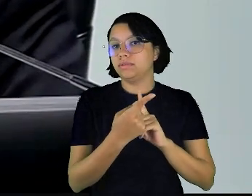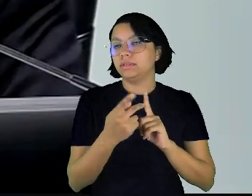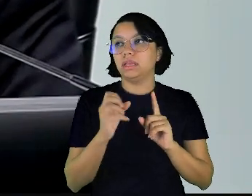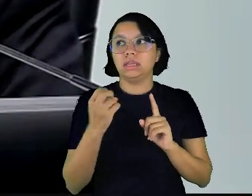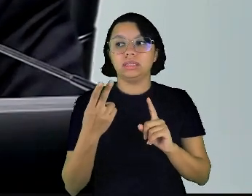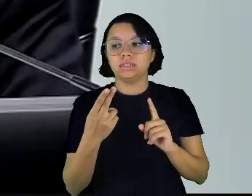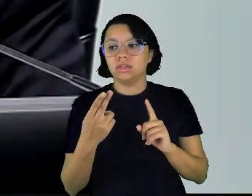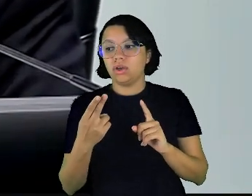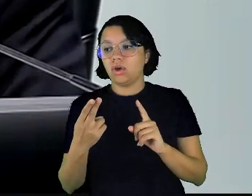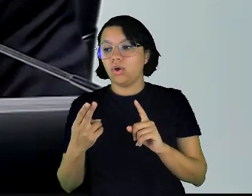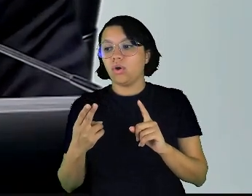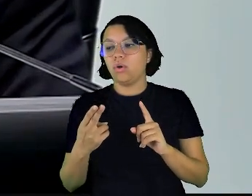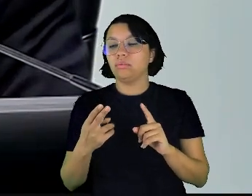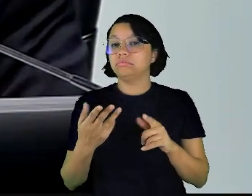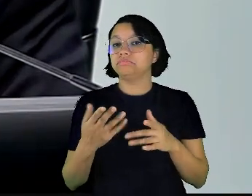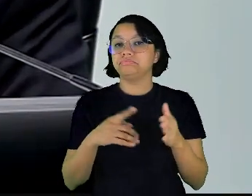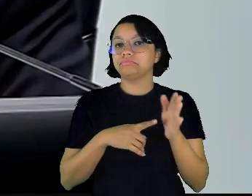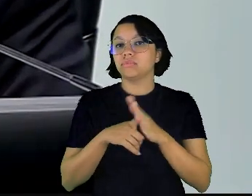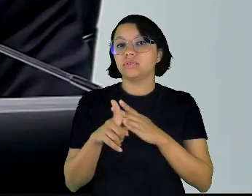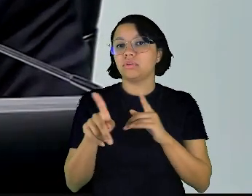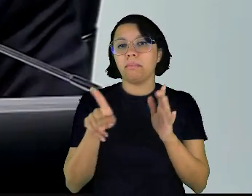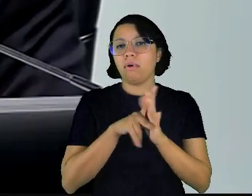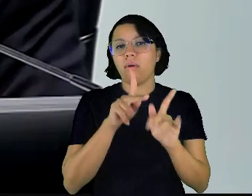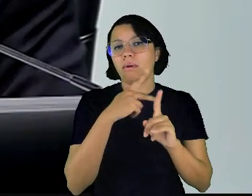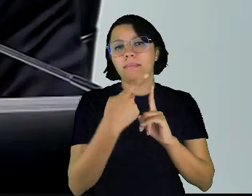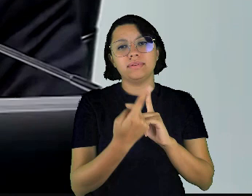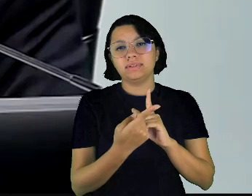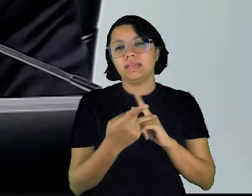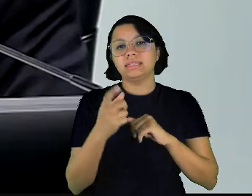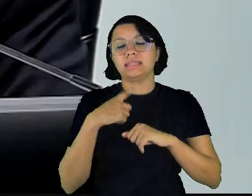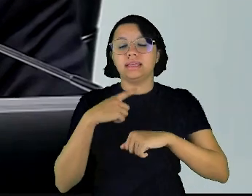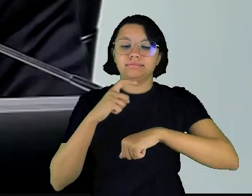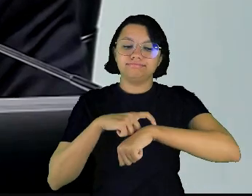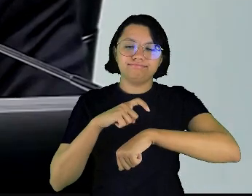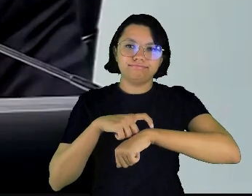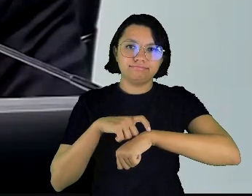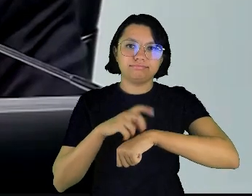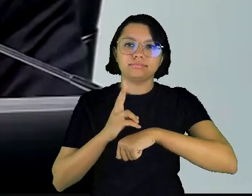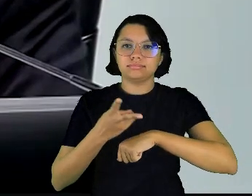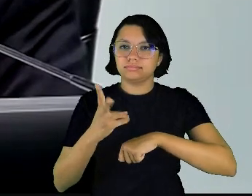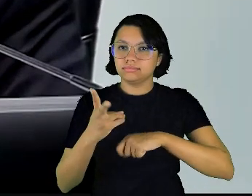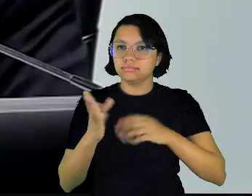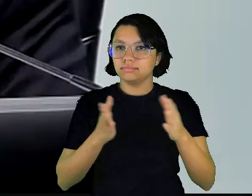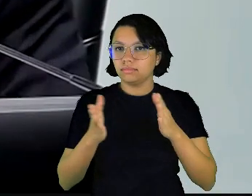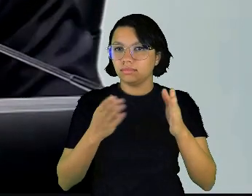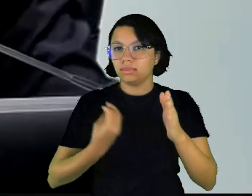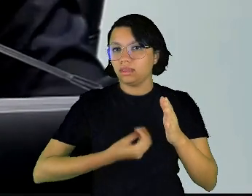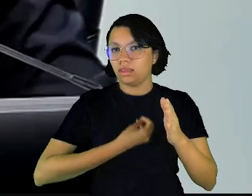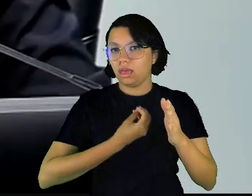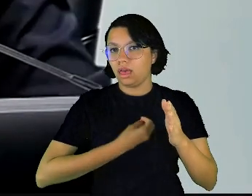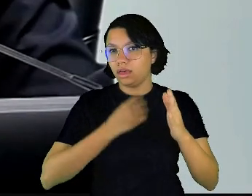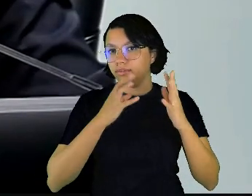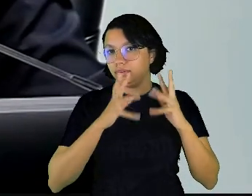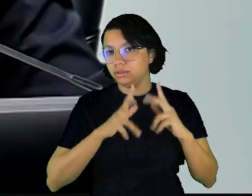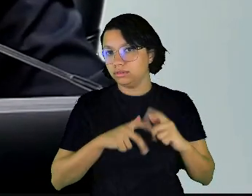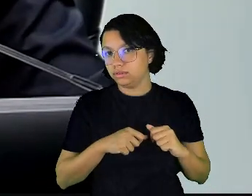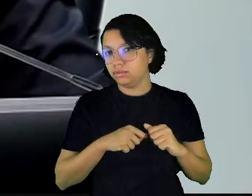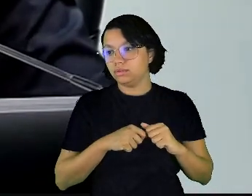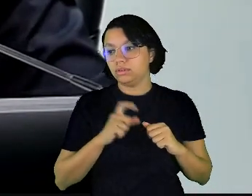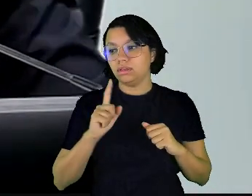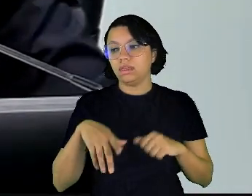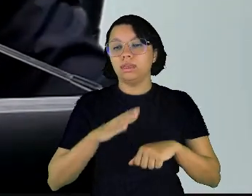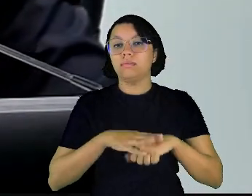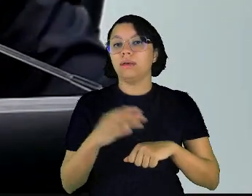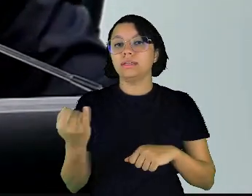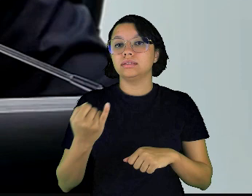fator previdenciário, e sempre, né, o tempo, e aí a vida toda, o tempo é o mais valioso em tudo,